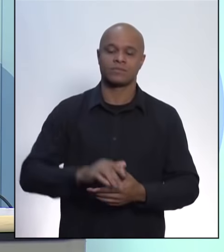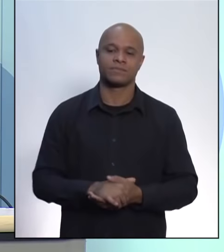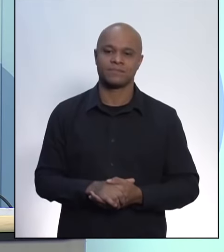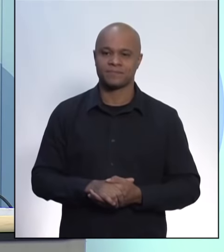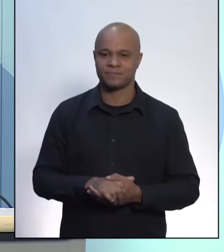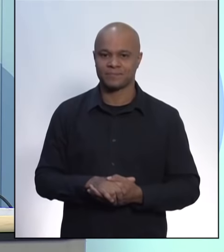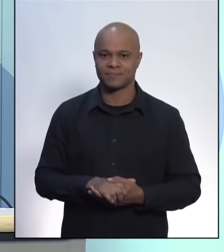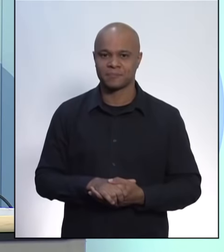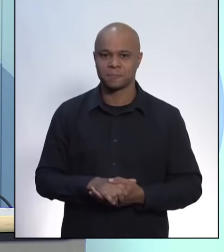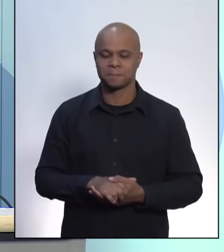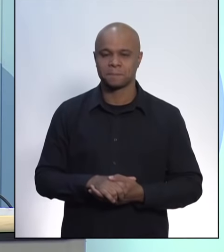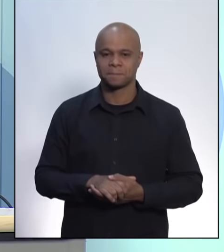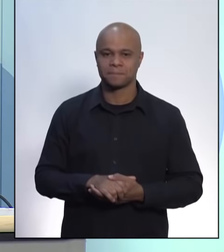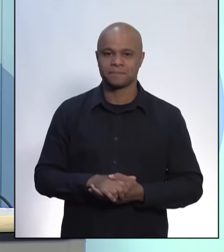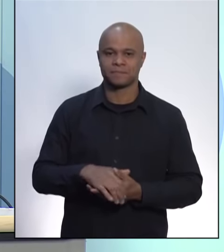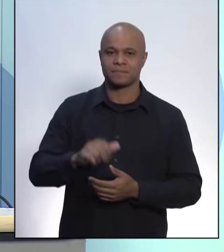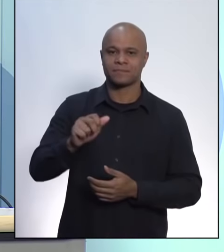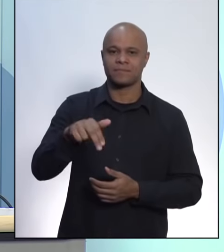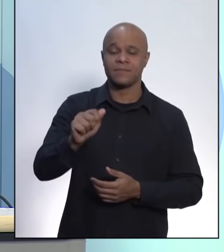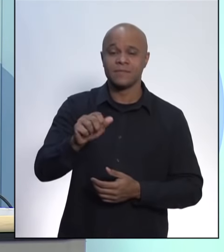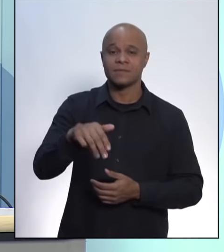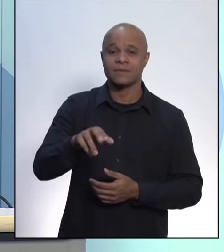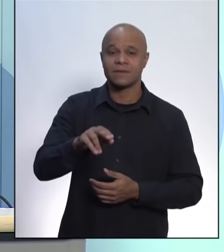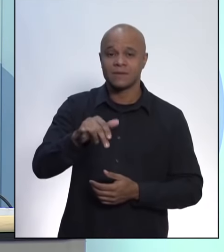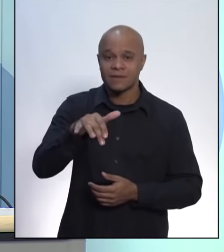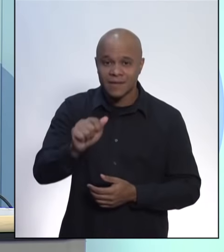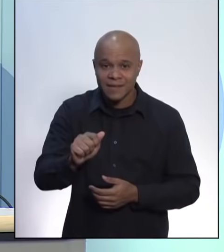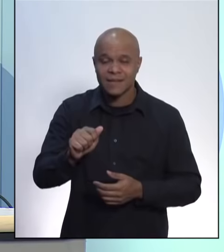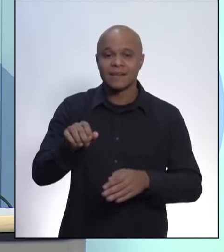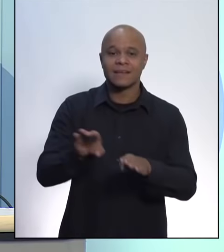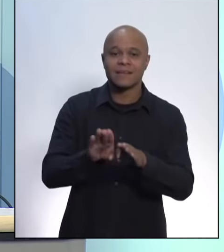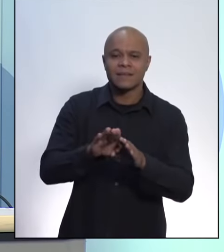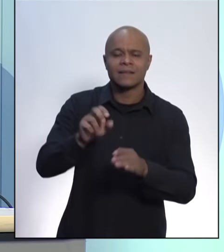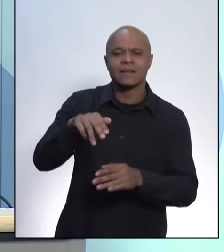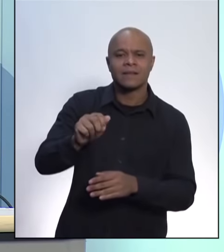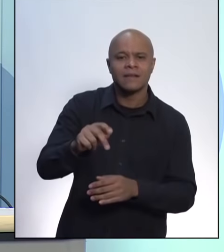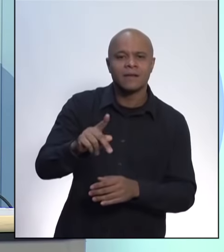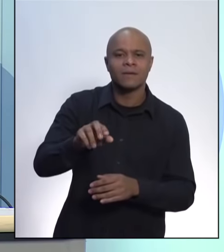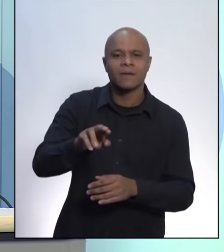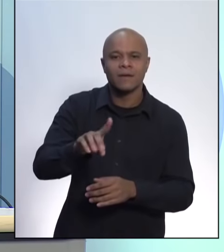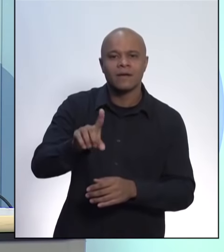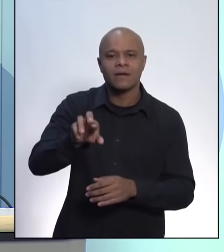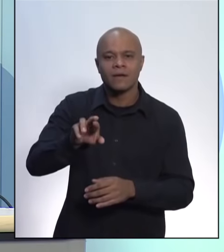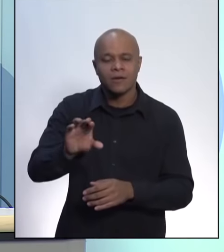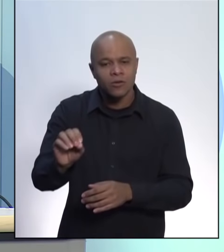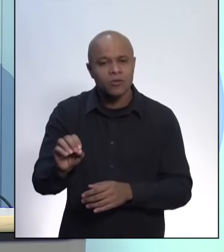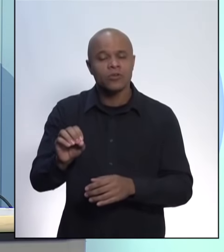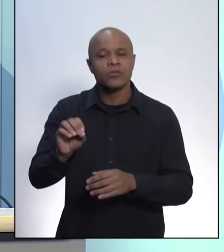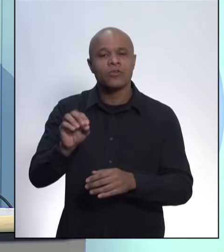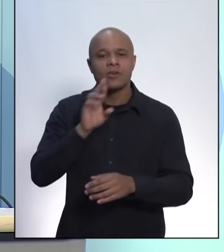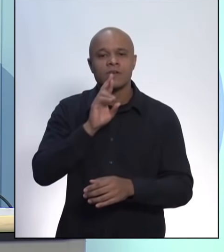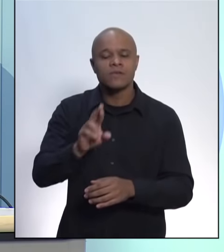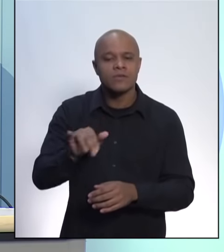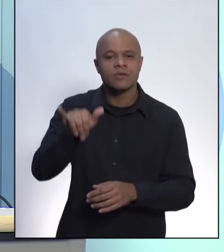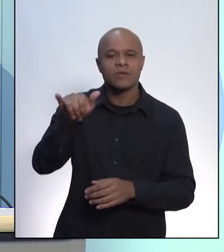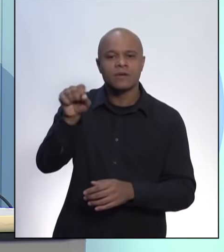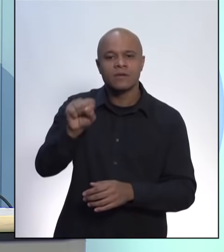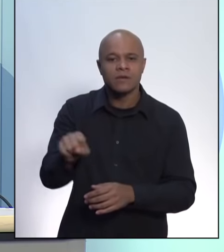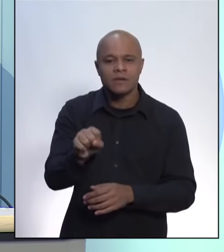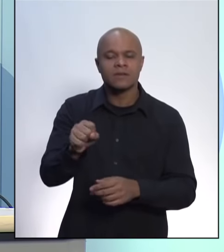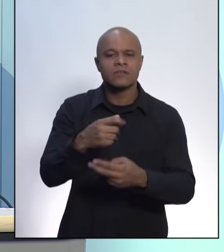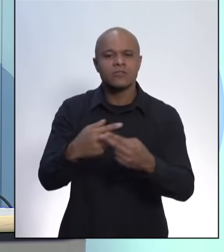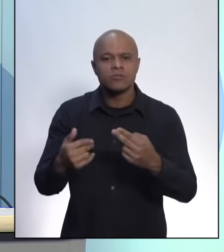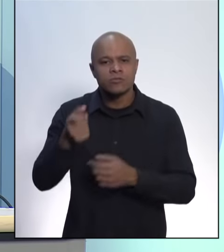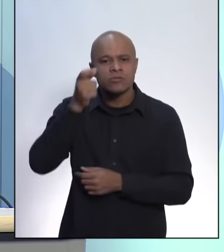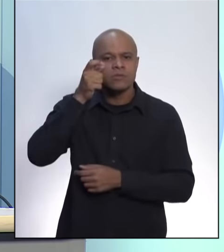a ana maria ana clara hã guilherme e a ana e o pedro responderam yasaf e uma uma